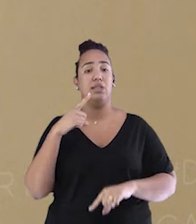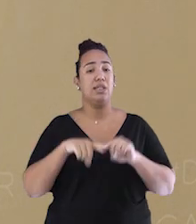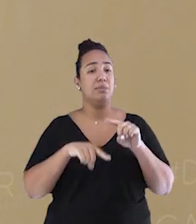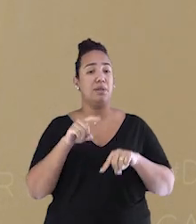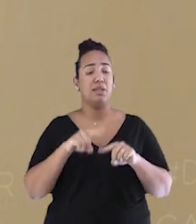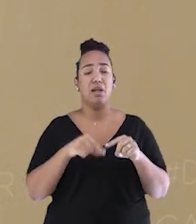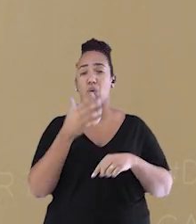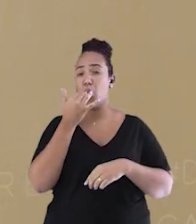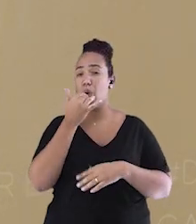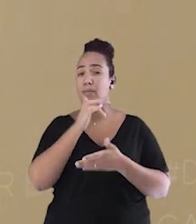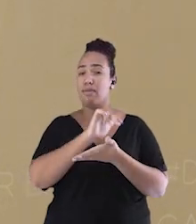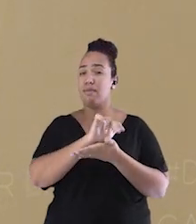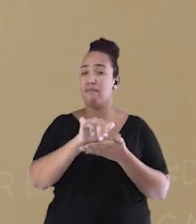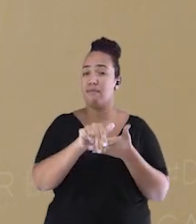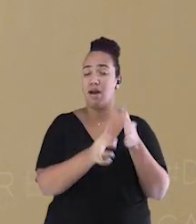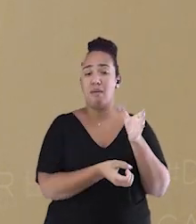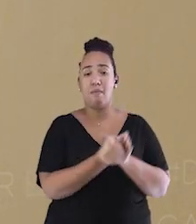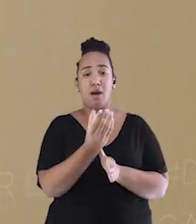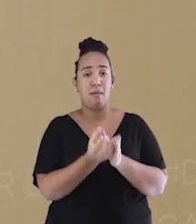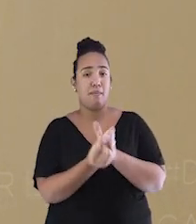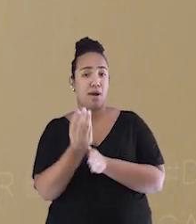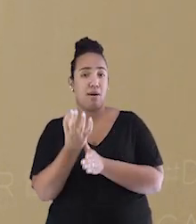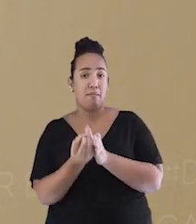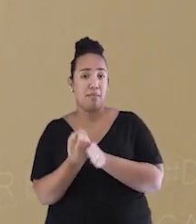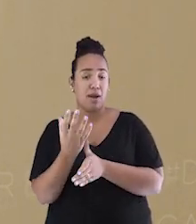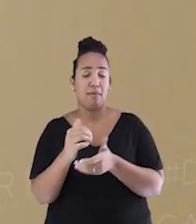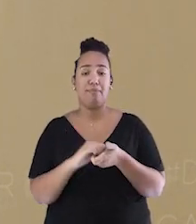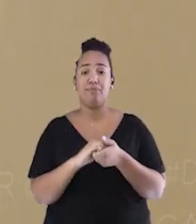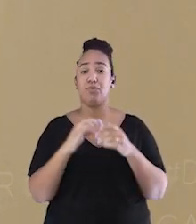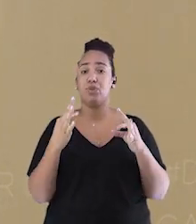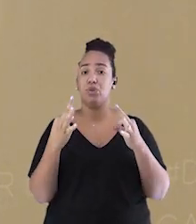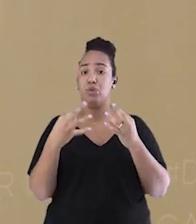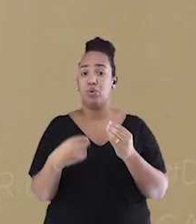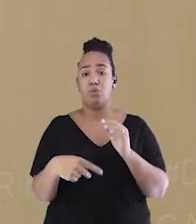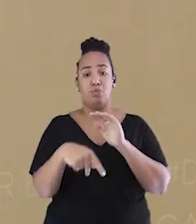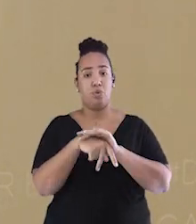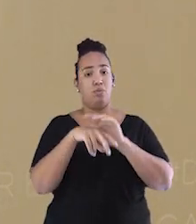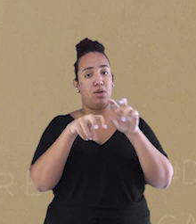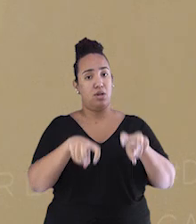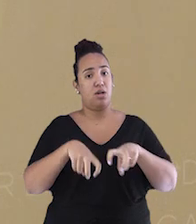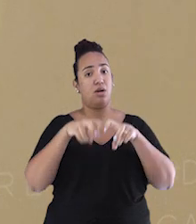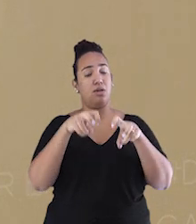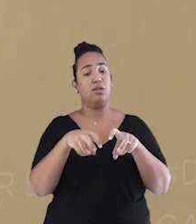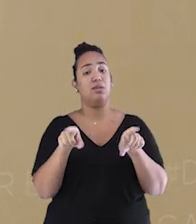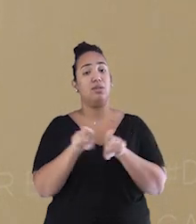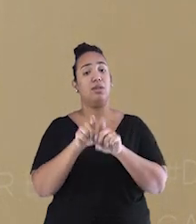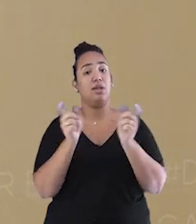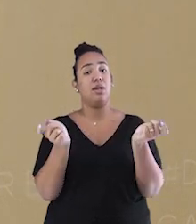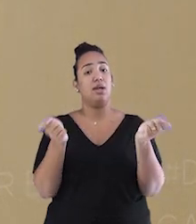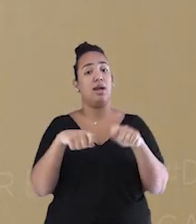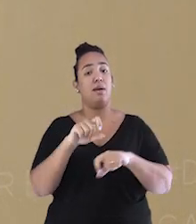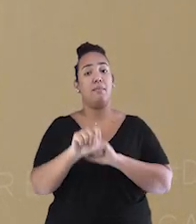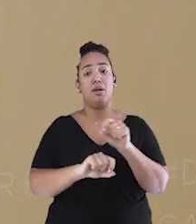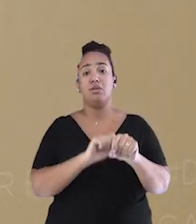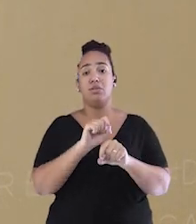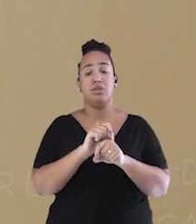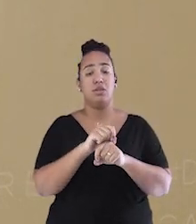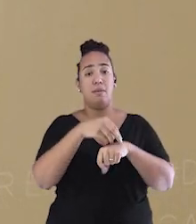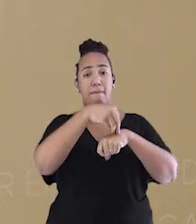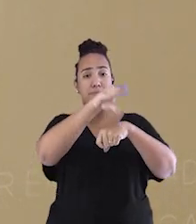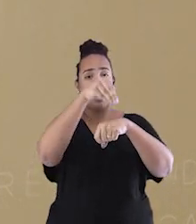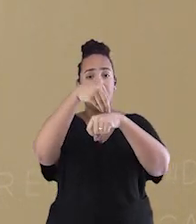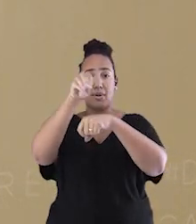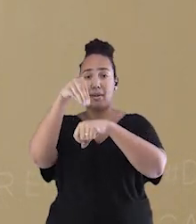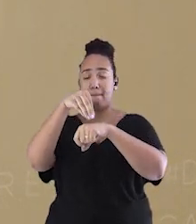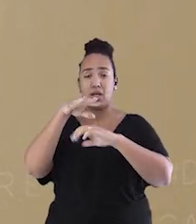que produz, todos por meio da agricultura e sua capacidade de alimentar vários países do